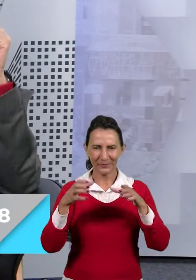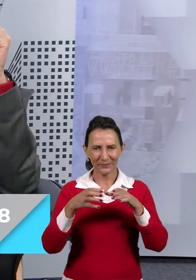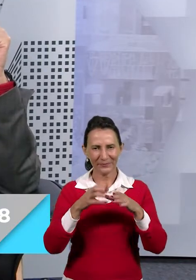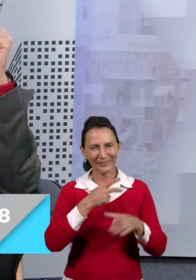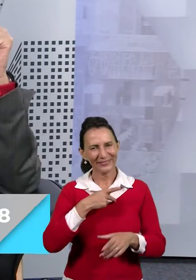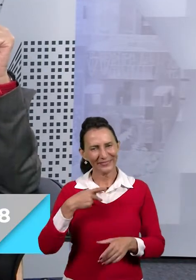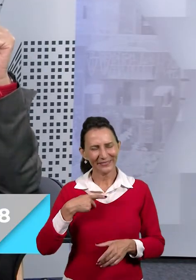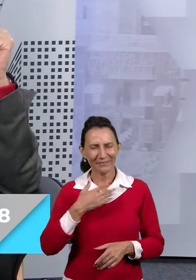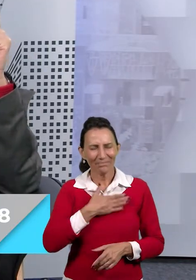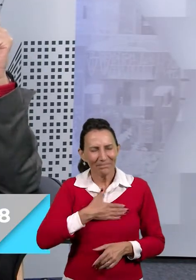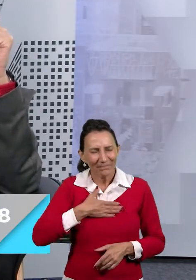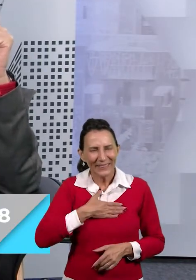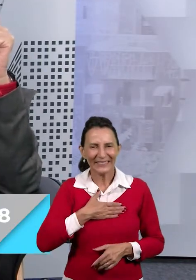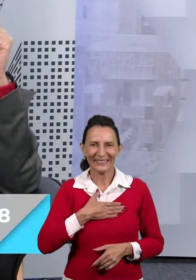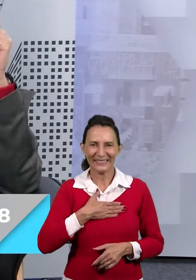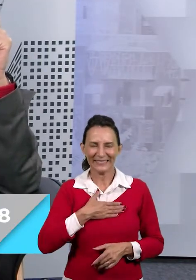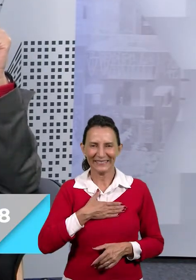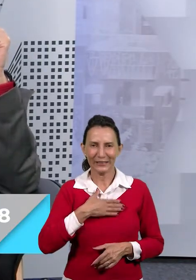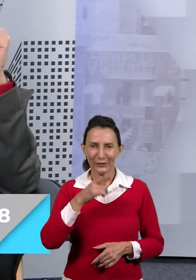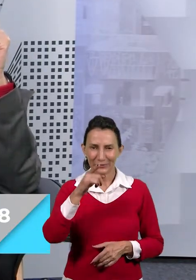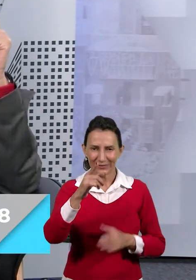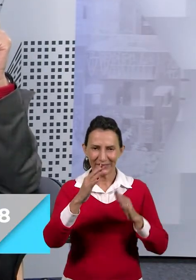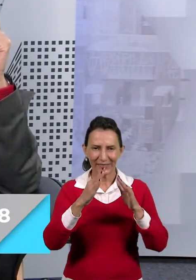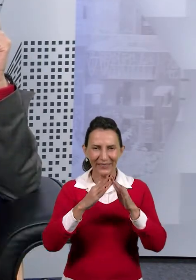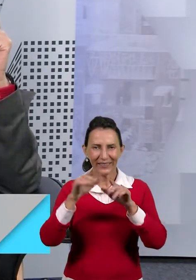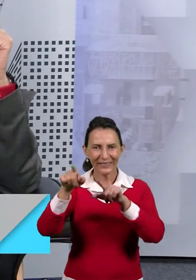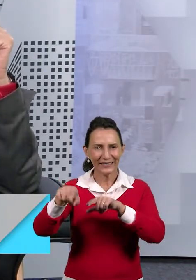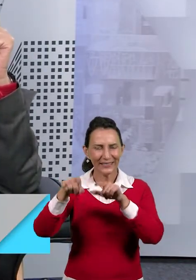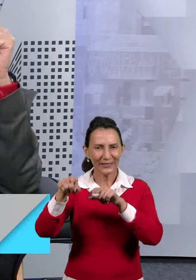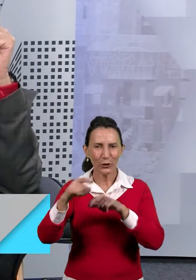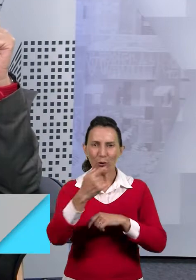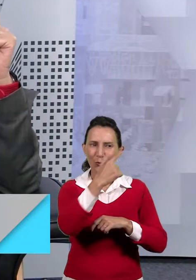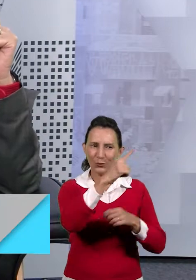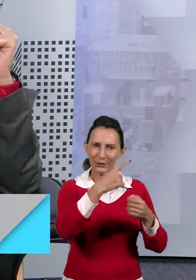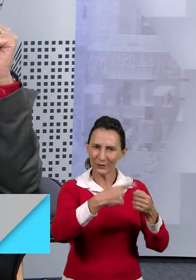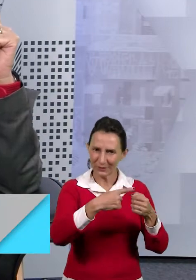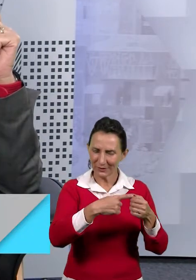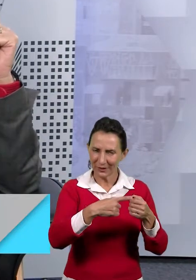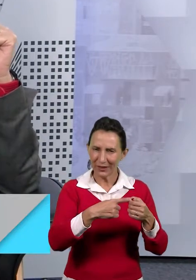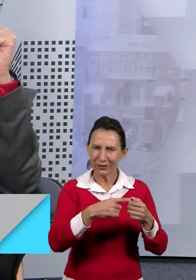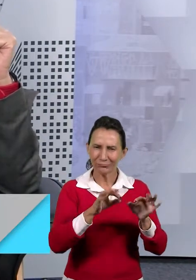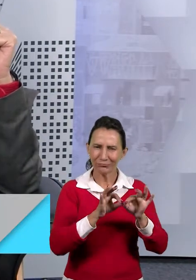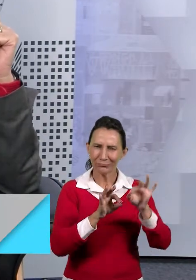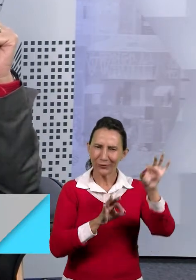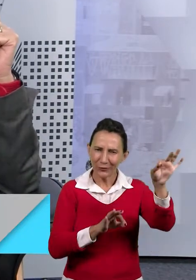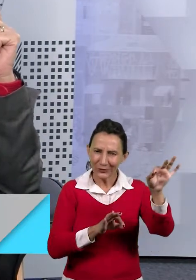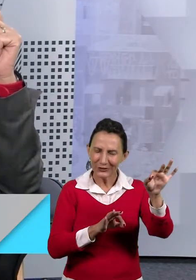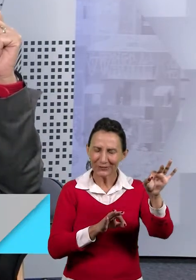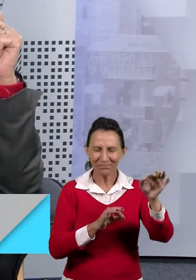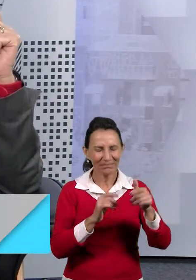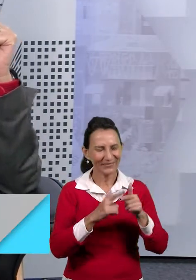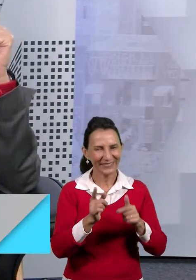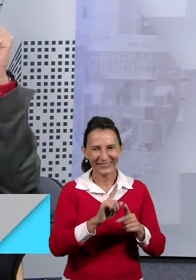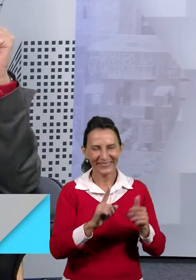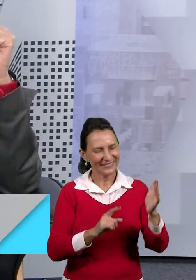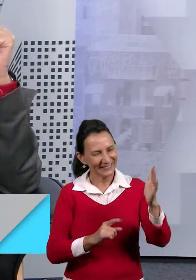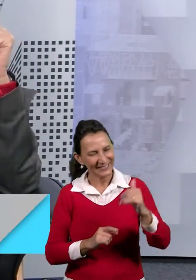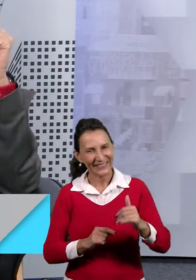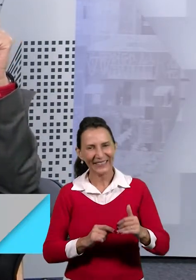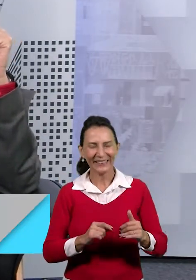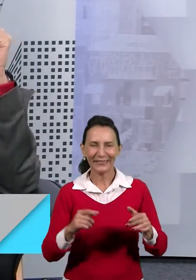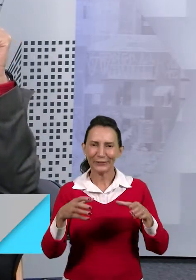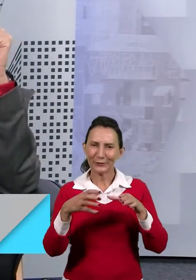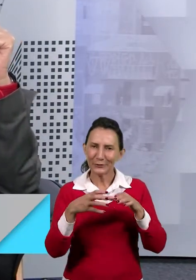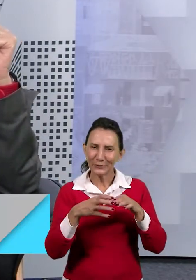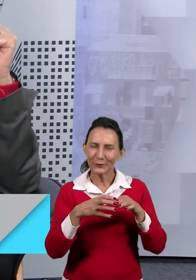um prazer, você do interior, você de outras cidades, você que está longe, venha, traga os representantes do